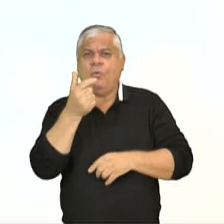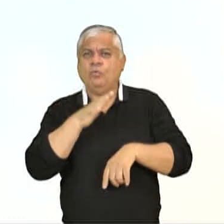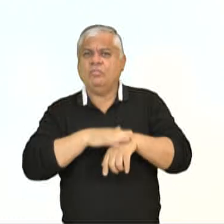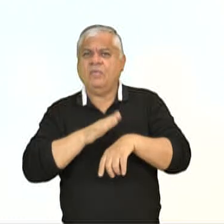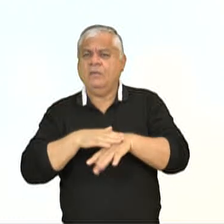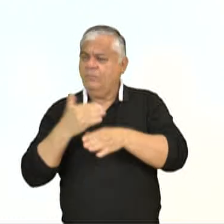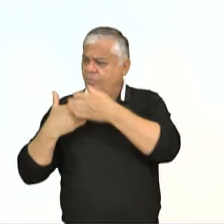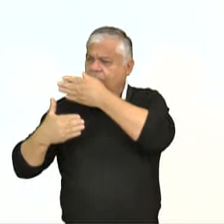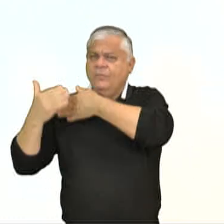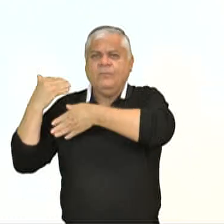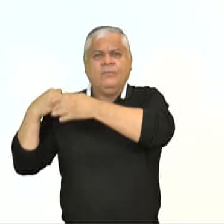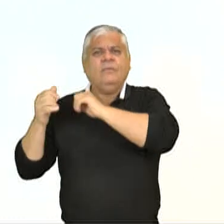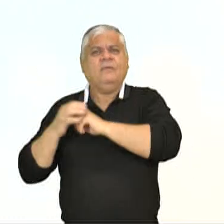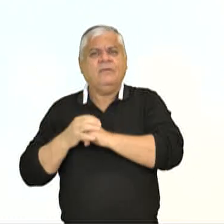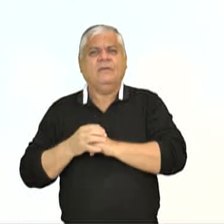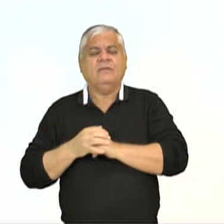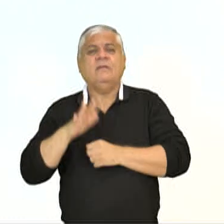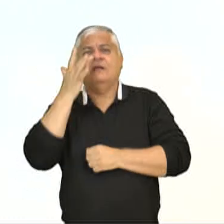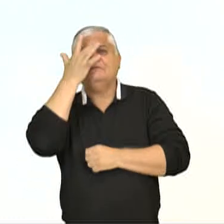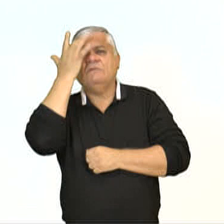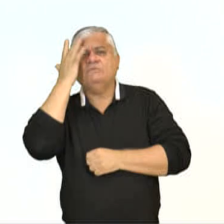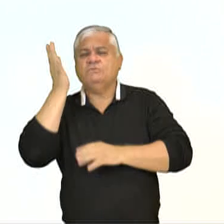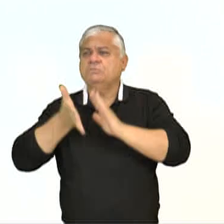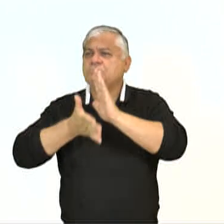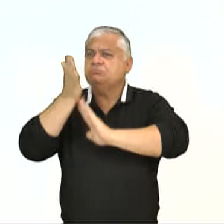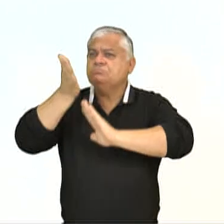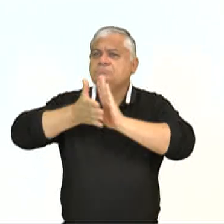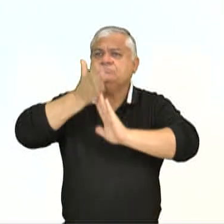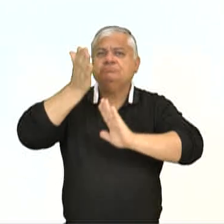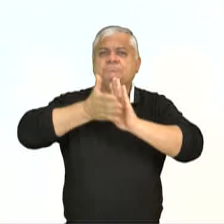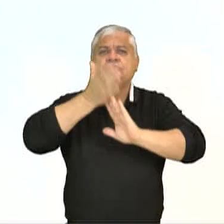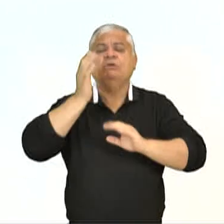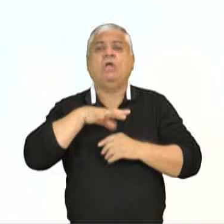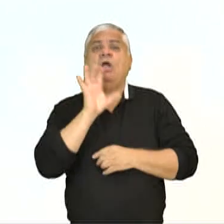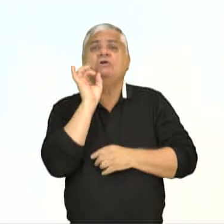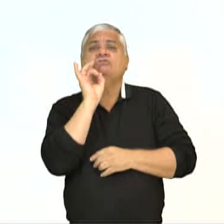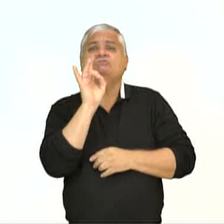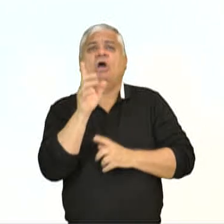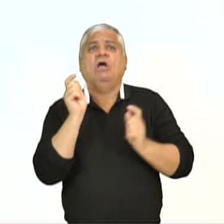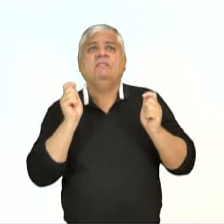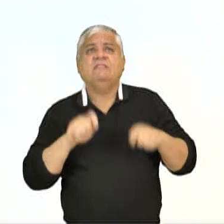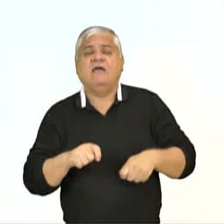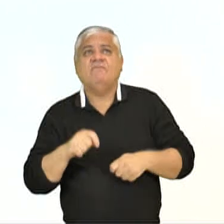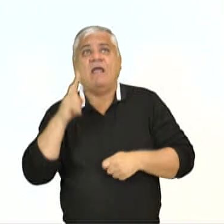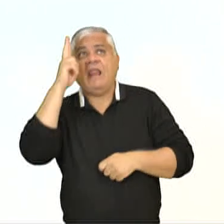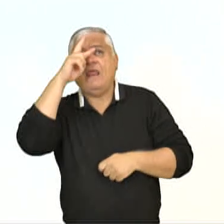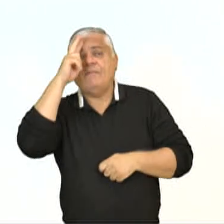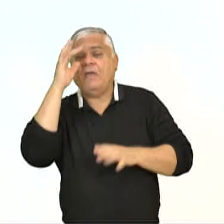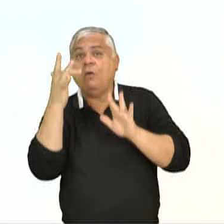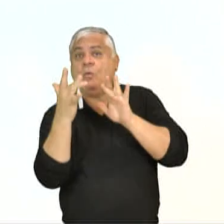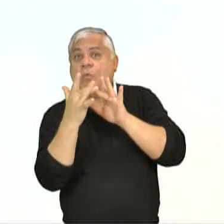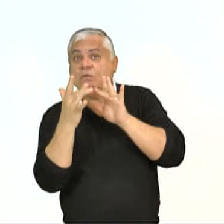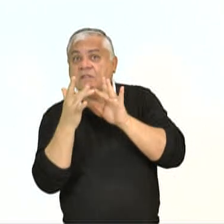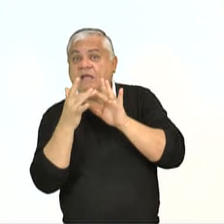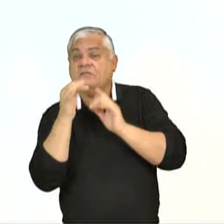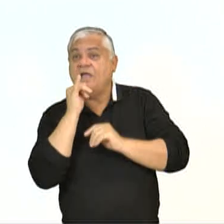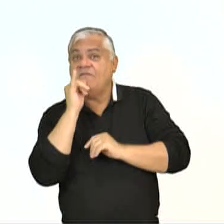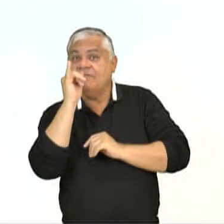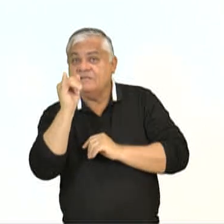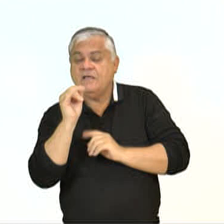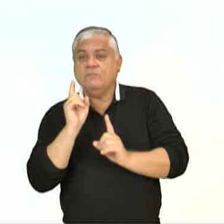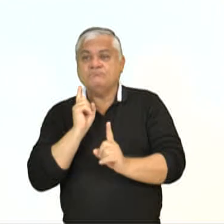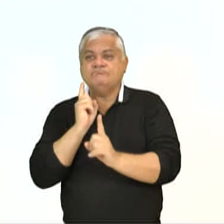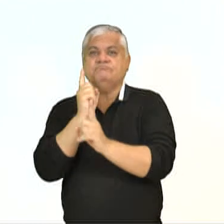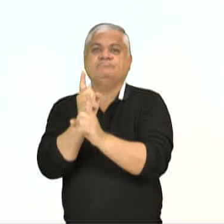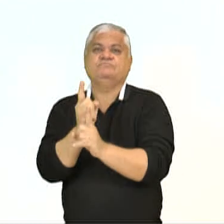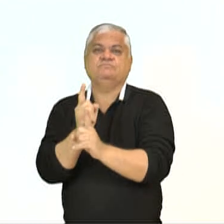tempo? As pessoas saíam para seus compromissos e só era possível entrar em contato com elas quando